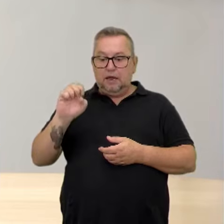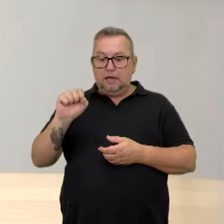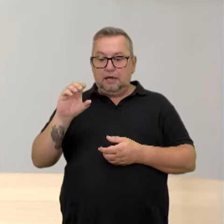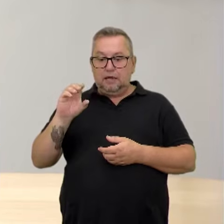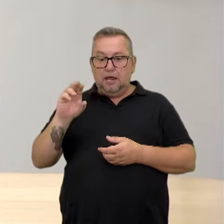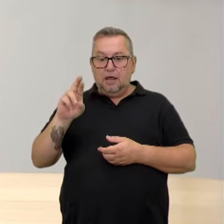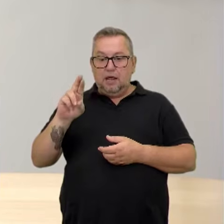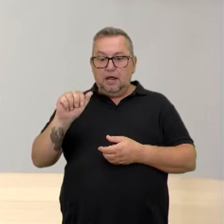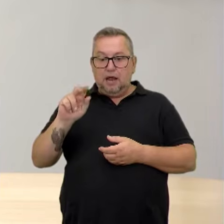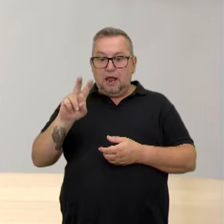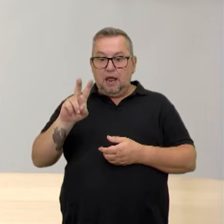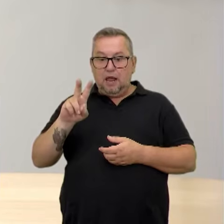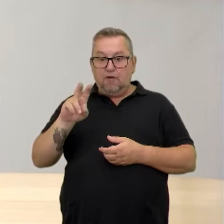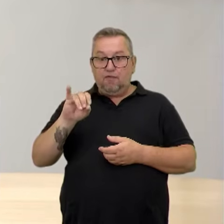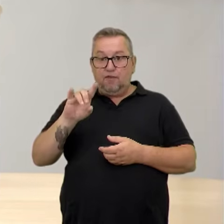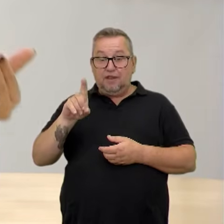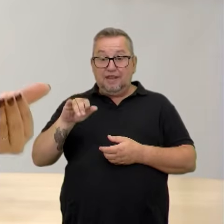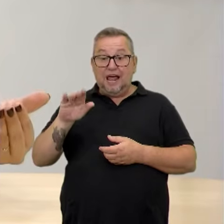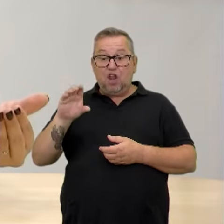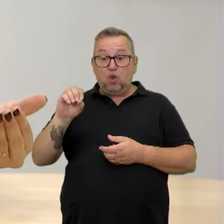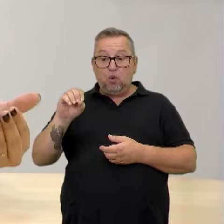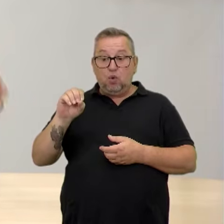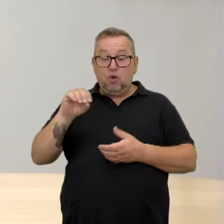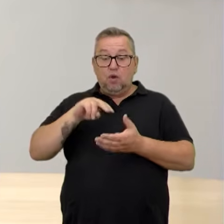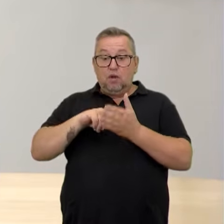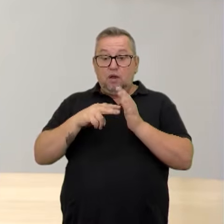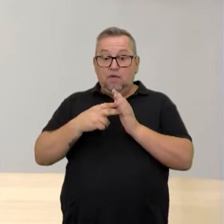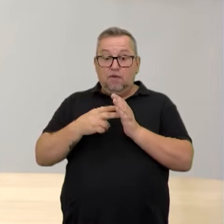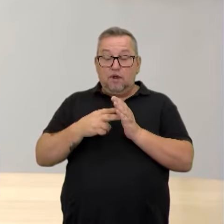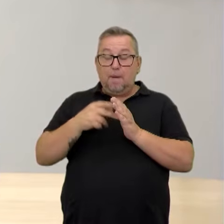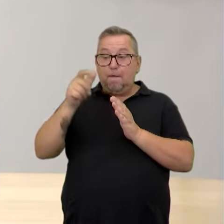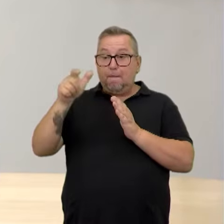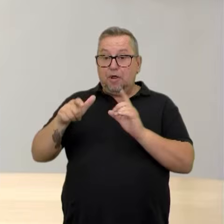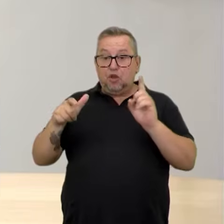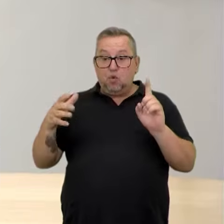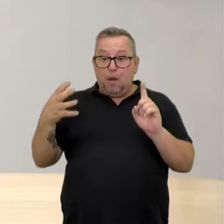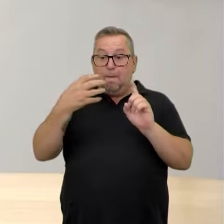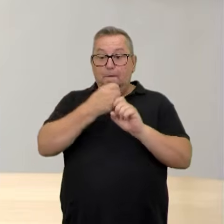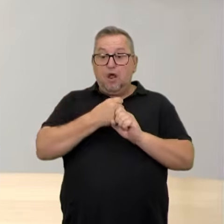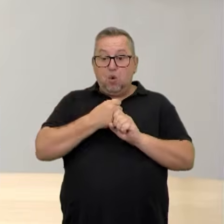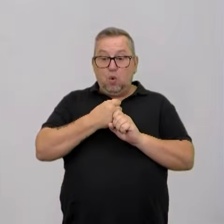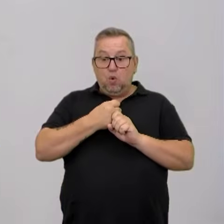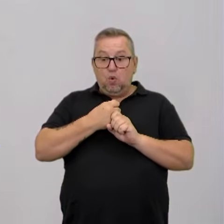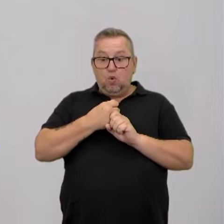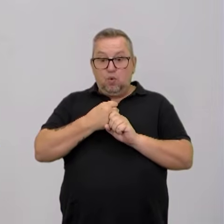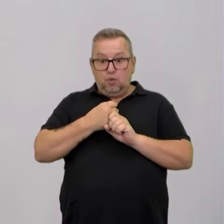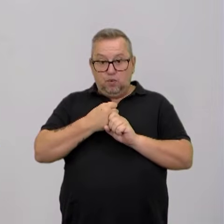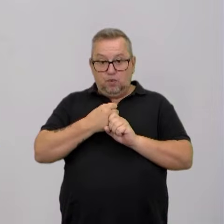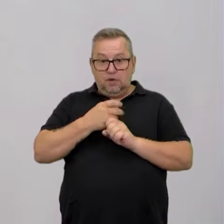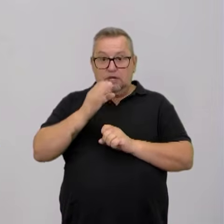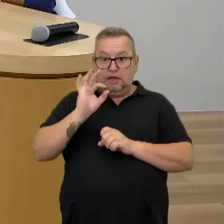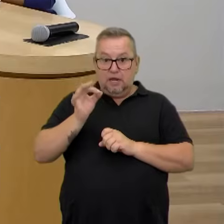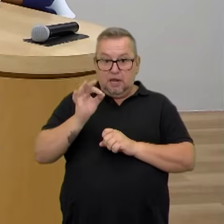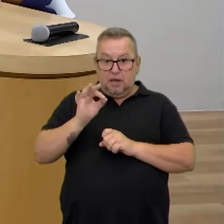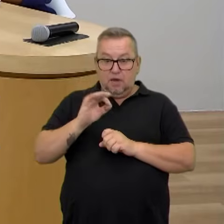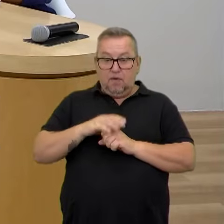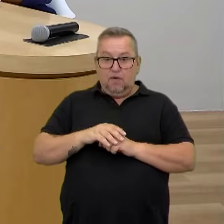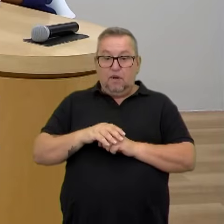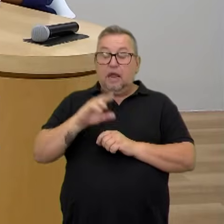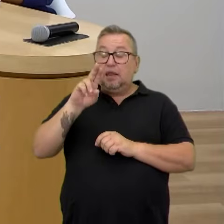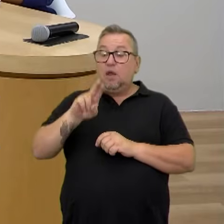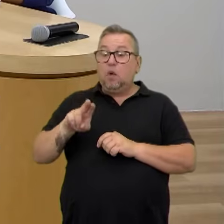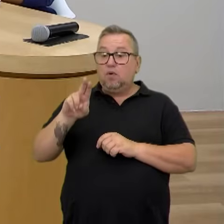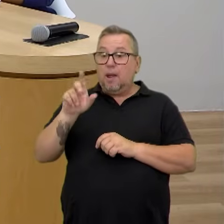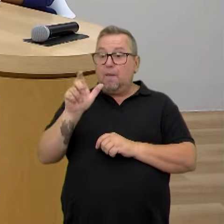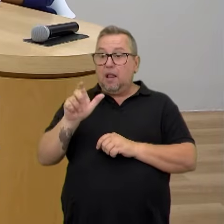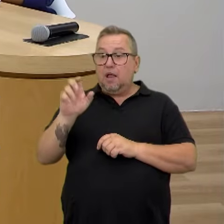escravizados quer dizer que alguém os escravizou. Isso. Então não é uma situação natural. Isso, perfeito. Aí se eu usar escravos, eu